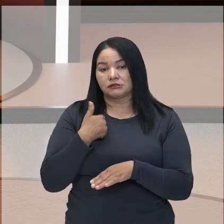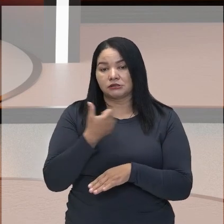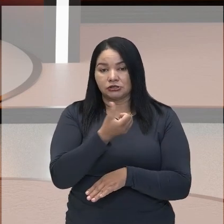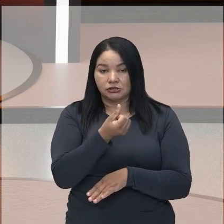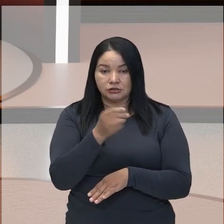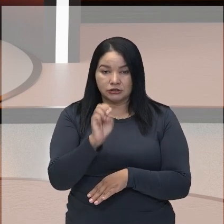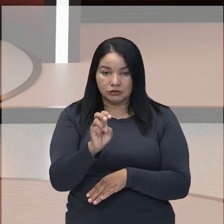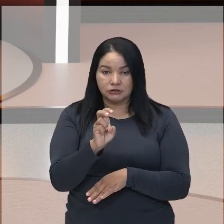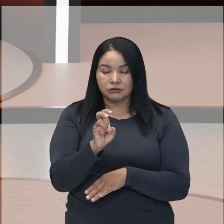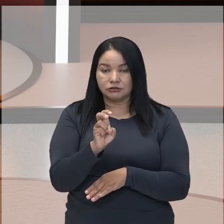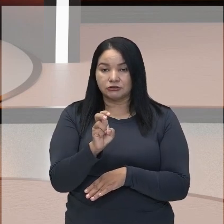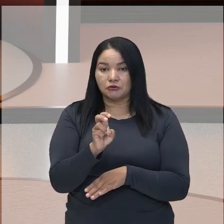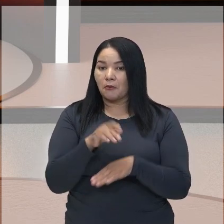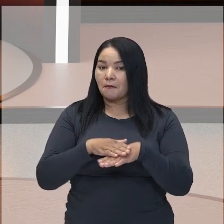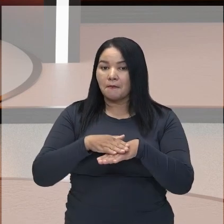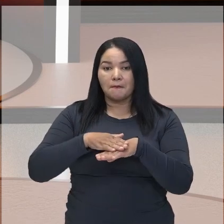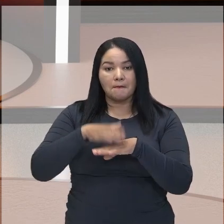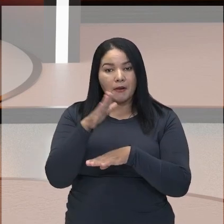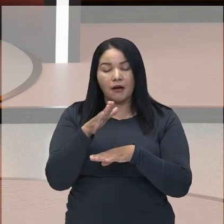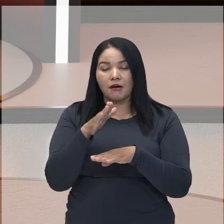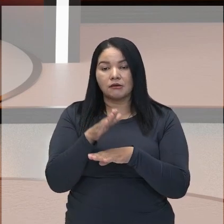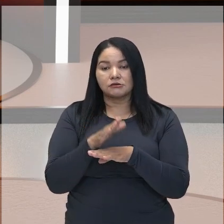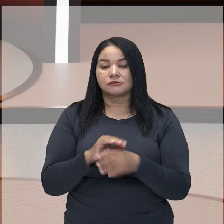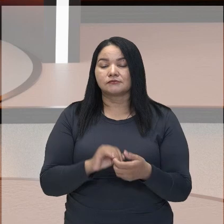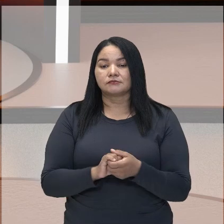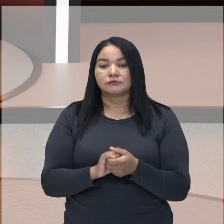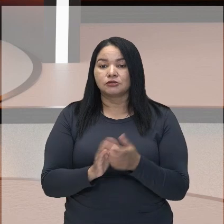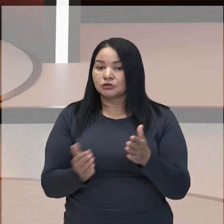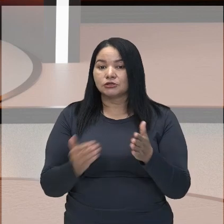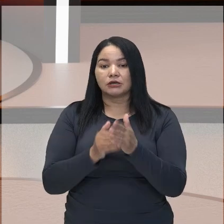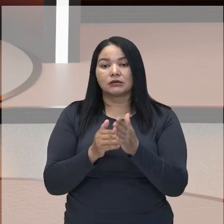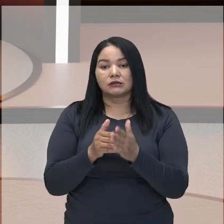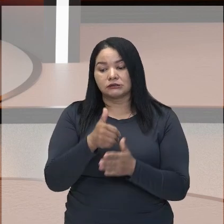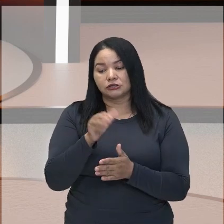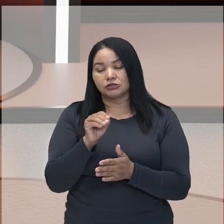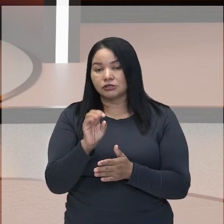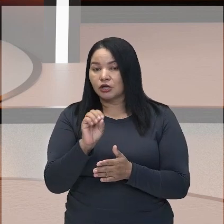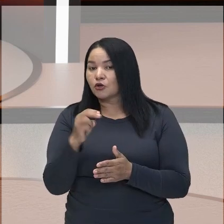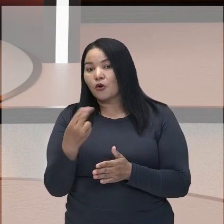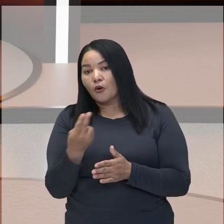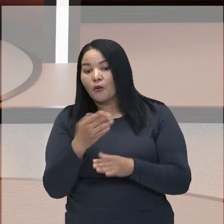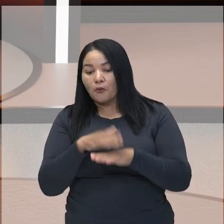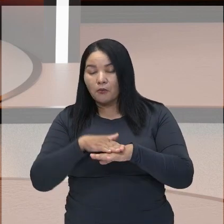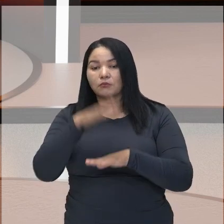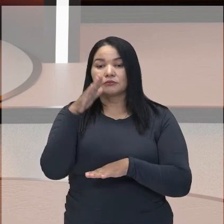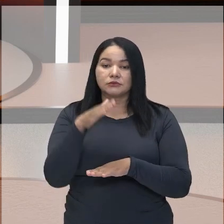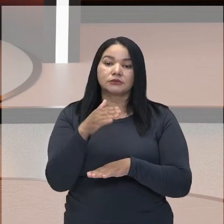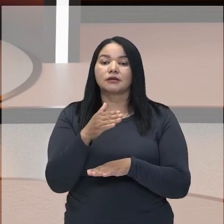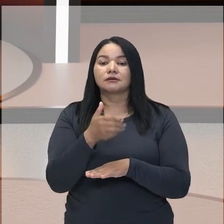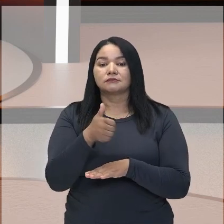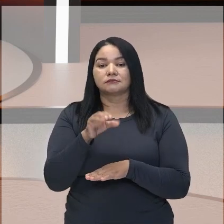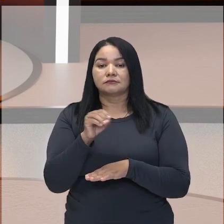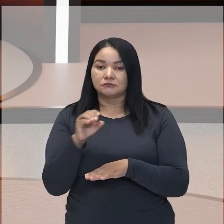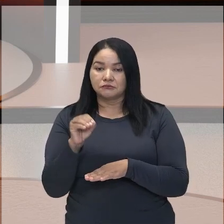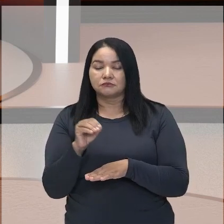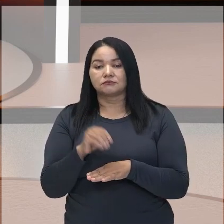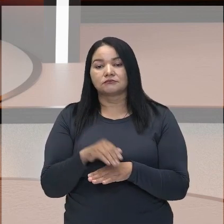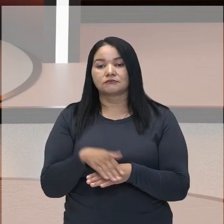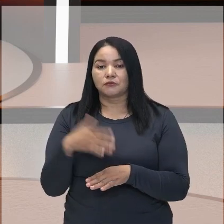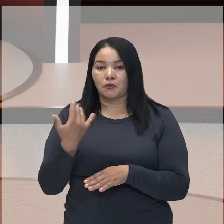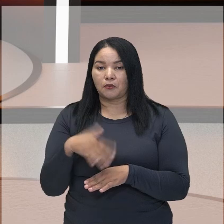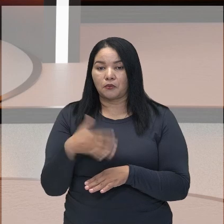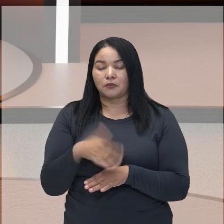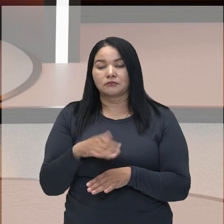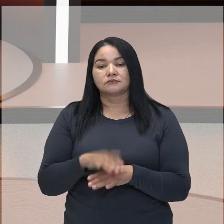anos de idade, né? Ou até mais, aí chegando aos 100, ultrapassando os 100 anos de idade, tá? Então, o Japão